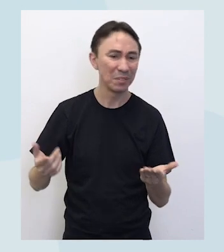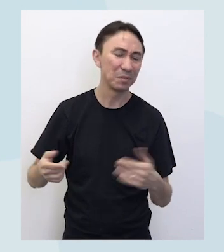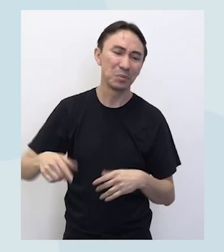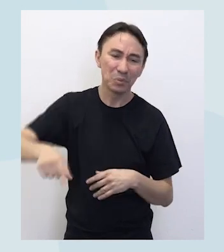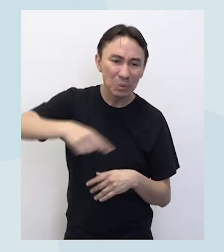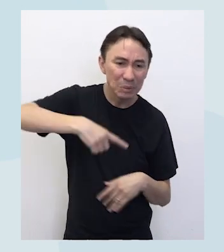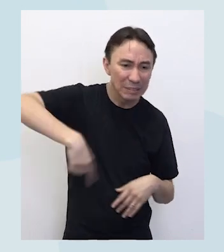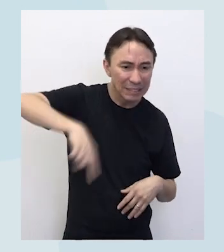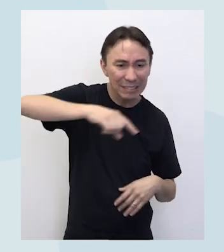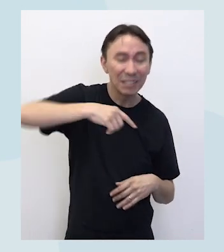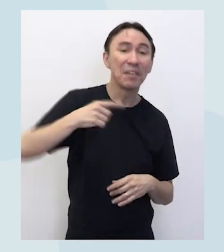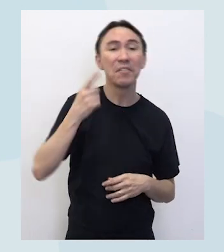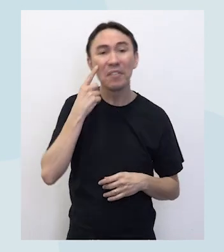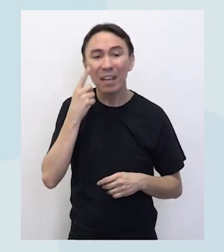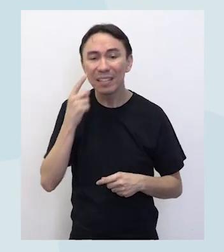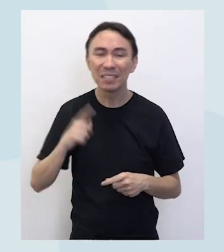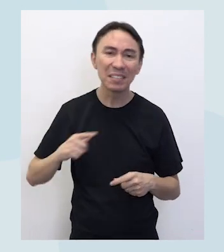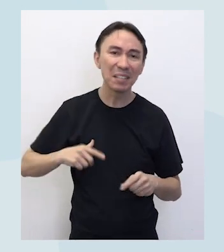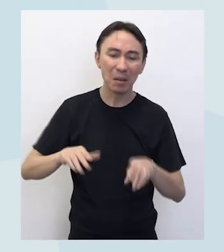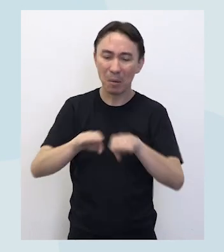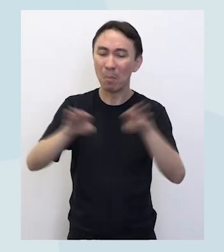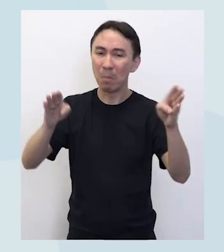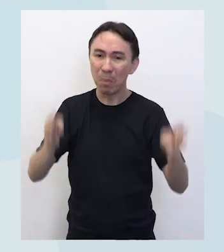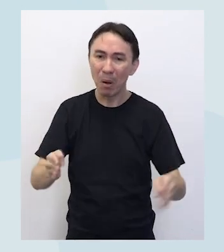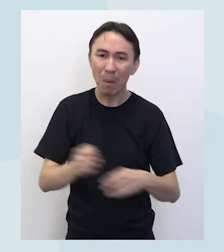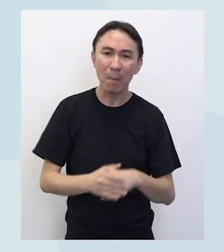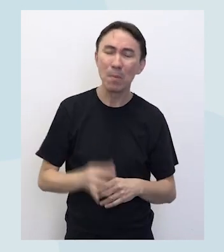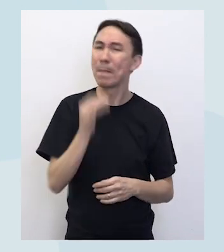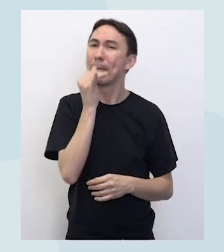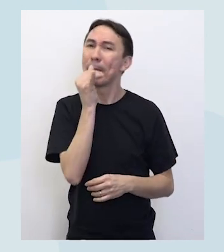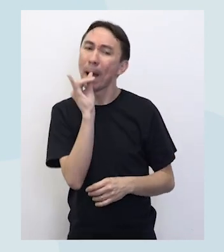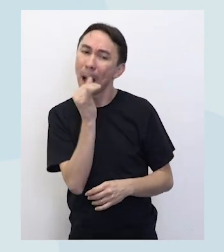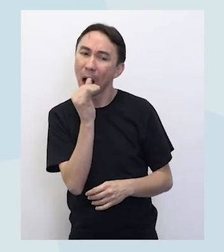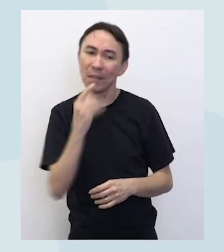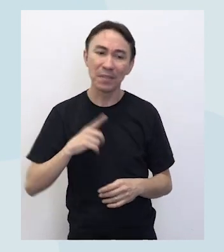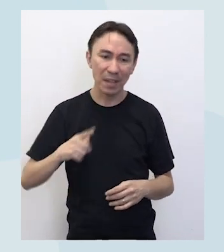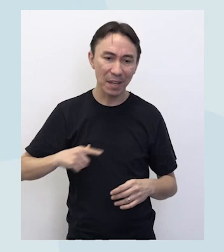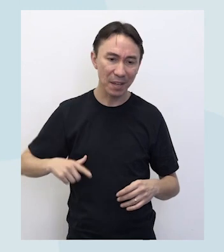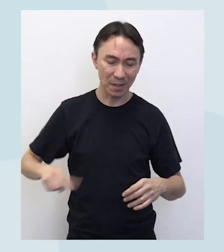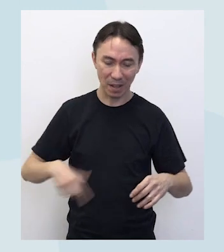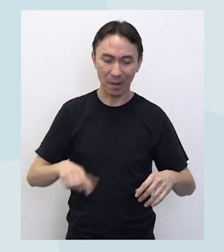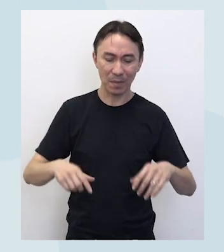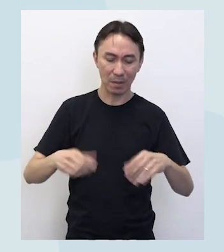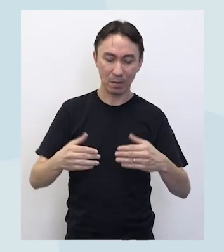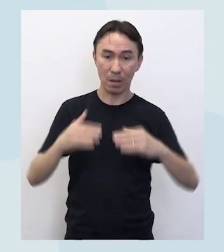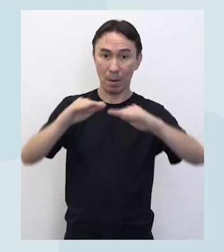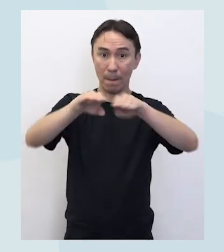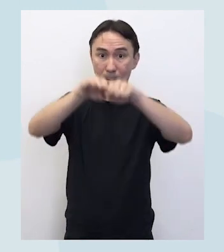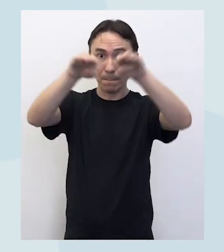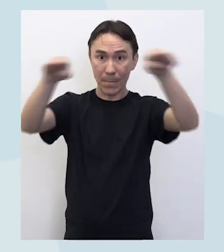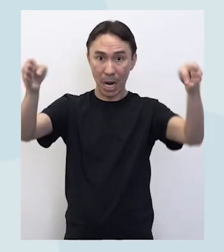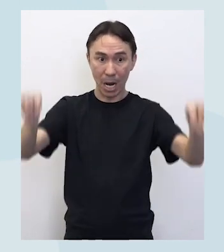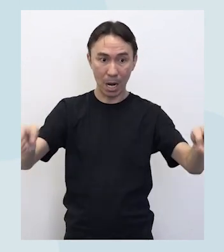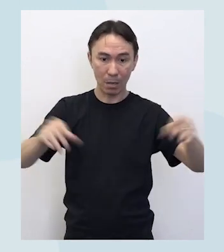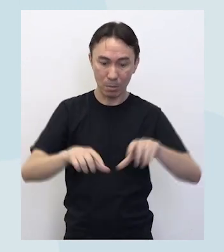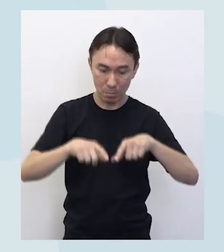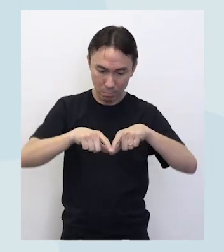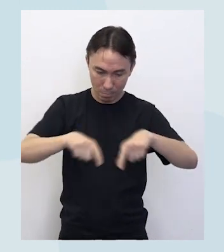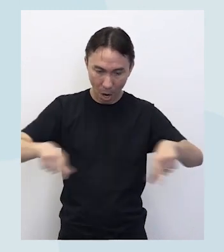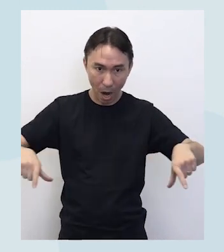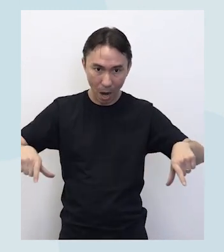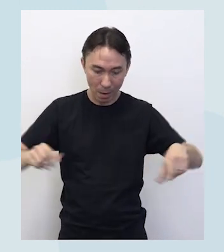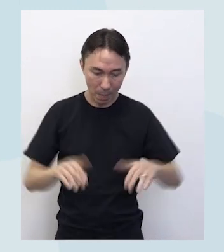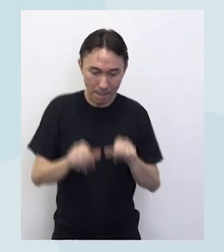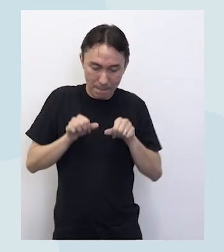ver, assim, palcos à italiana, né, com essa separação do fosso entre o palco e a orquestra. Mesmo porque hoje em dia não se utiliza